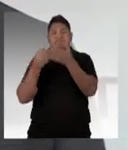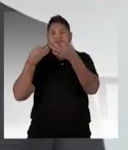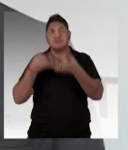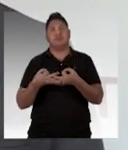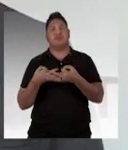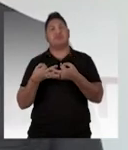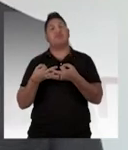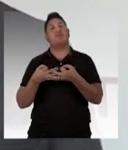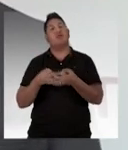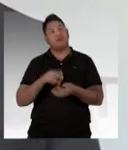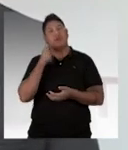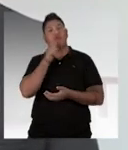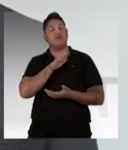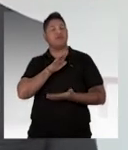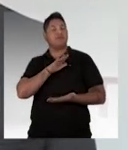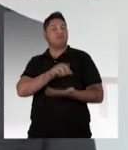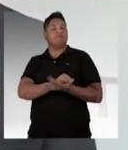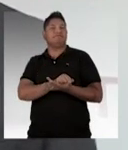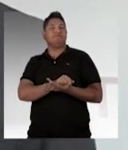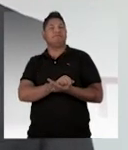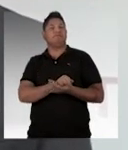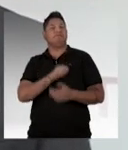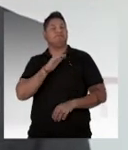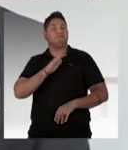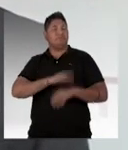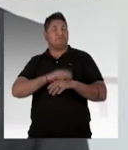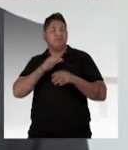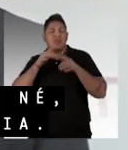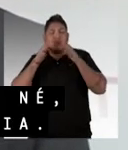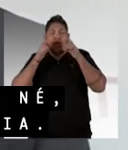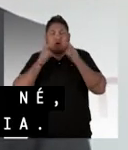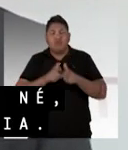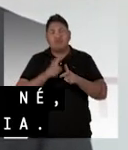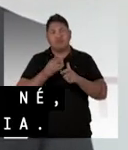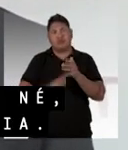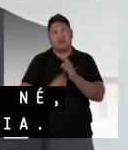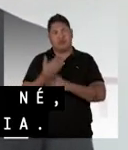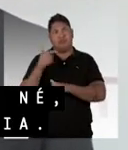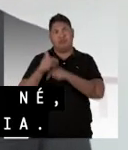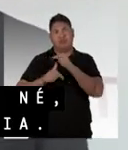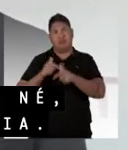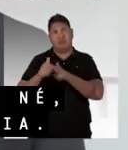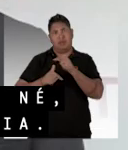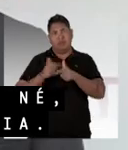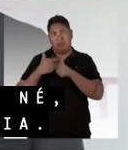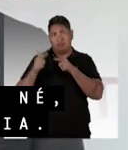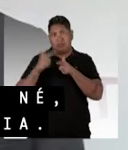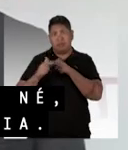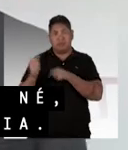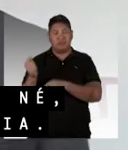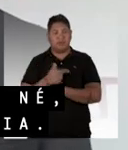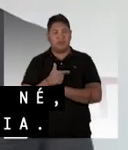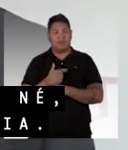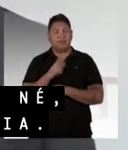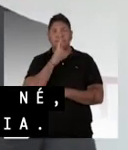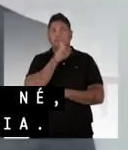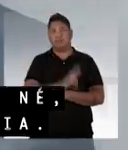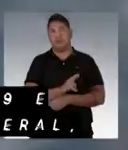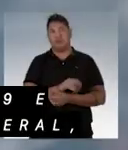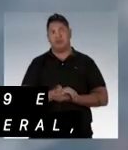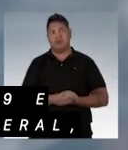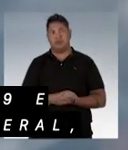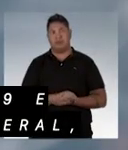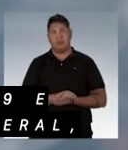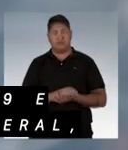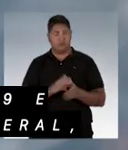mais preciso e aí poder atuar mais na fonte do problema, né, do que na consequência.